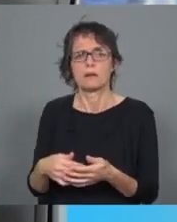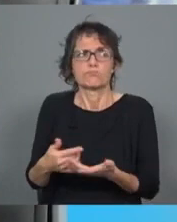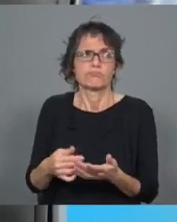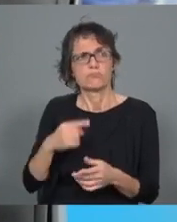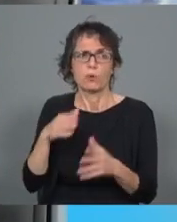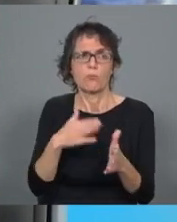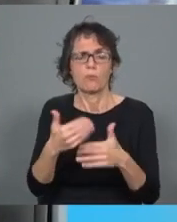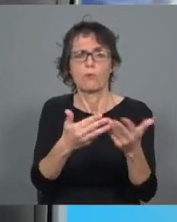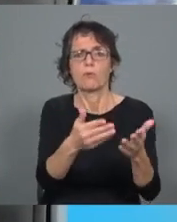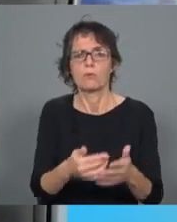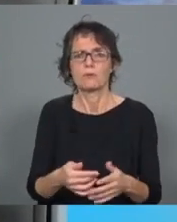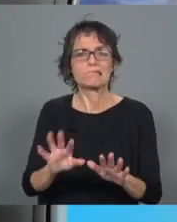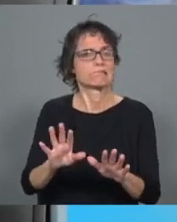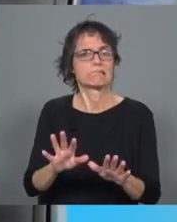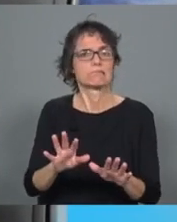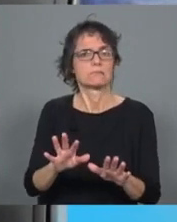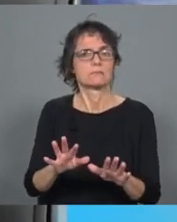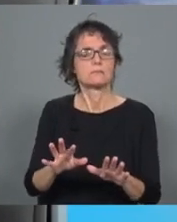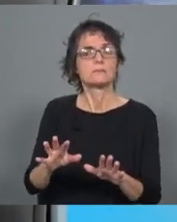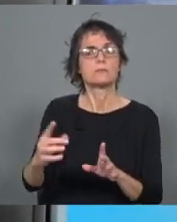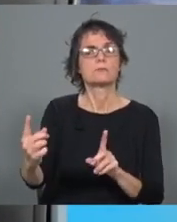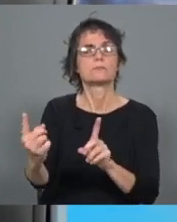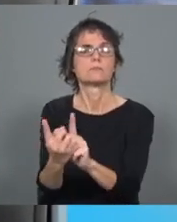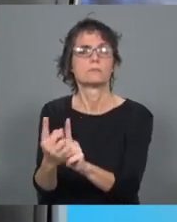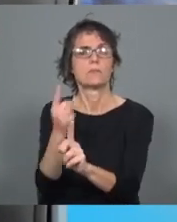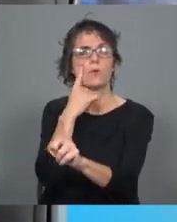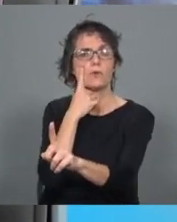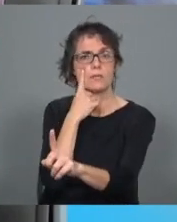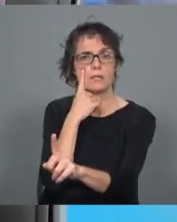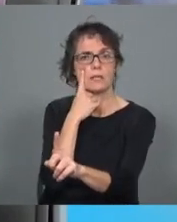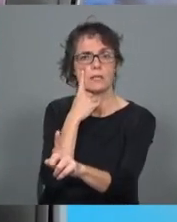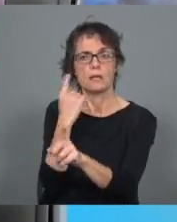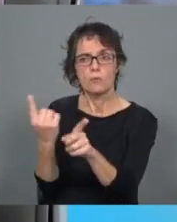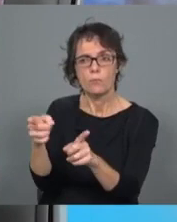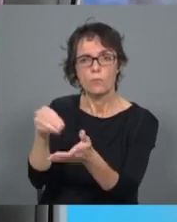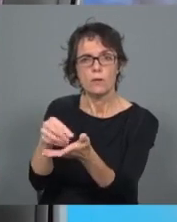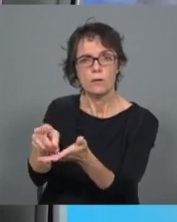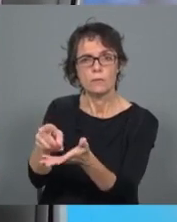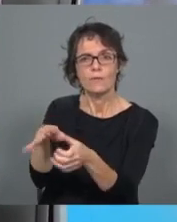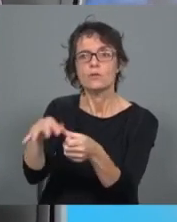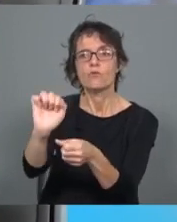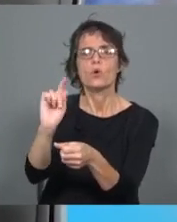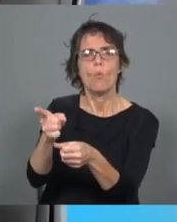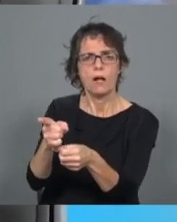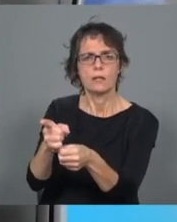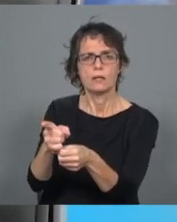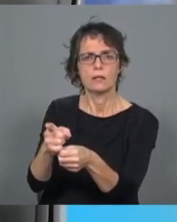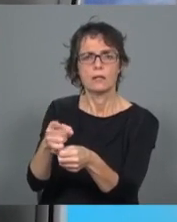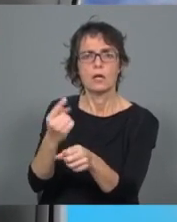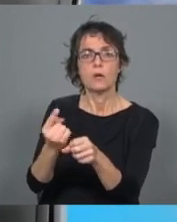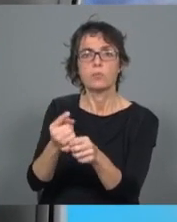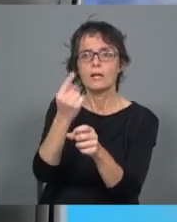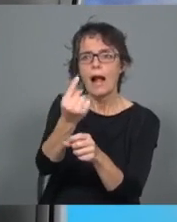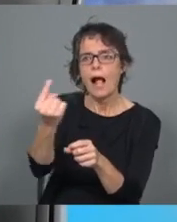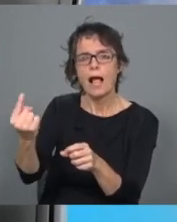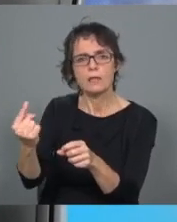isso. Temos que ir à proximidade, temos que falar com os pobres, temos que saber exatamente o que é que os leva à sua situação, porque situação a situação é que nós vamos